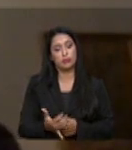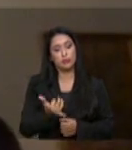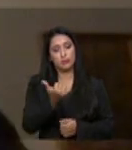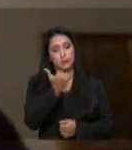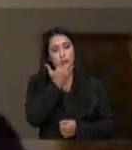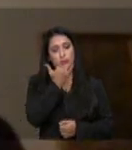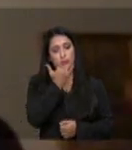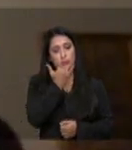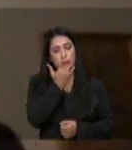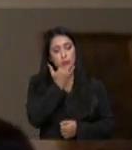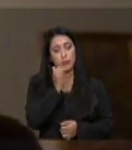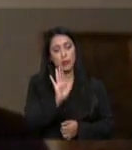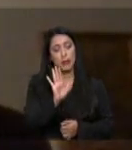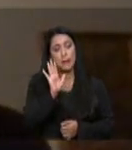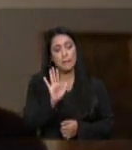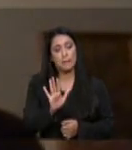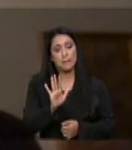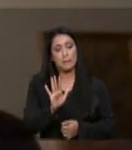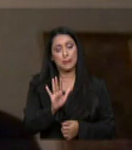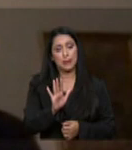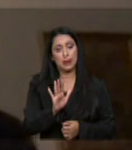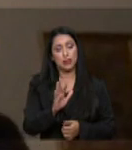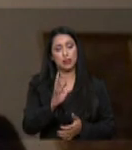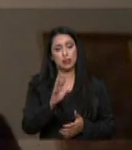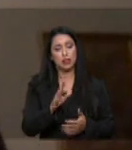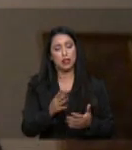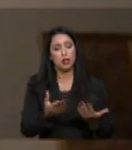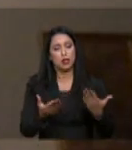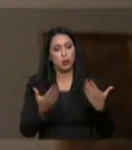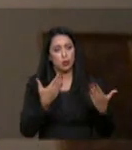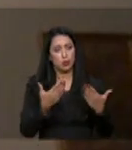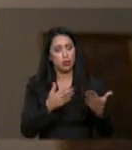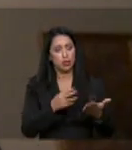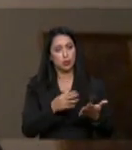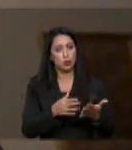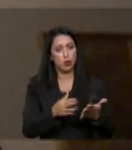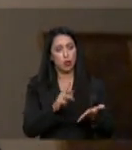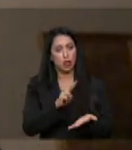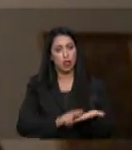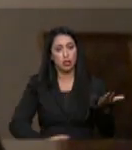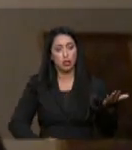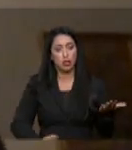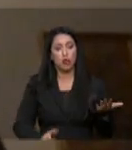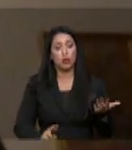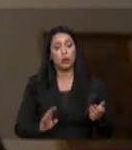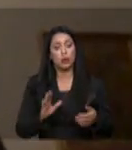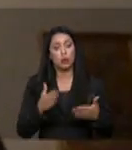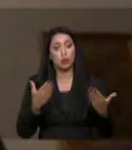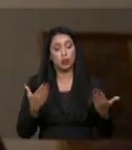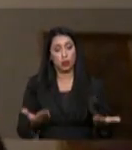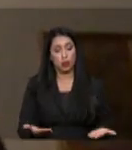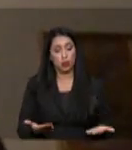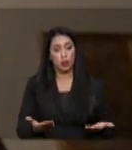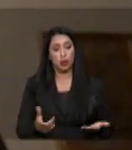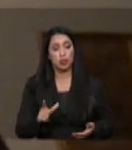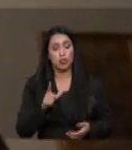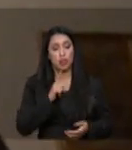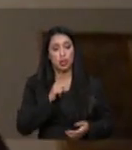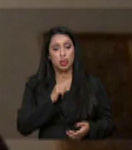a devida vênia mas parafraseando eminente relator uma coisa é aptidão para